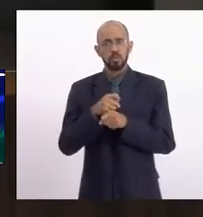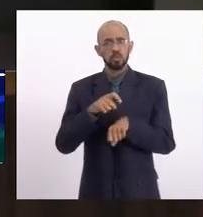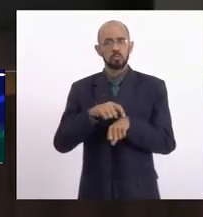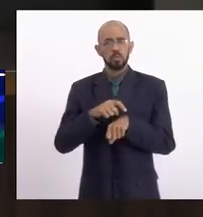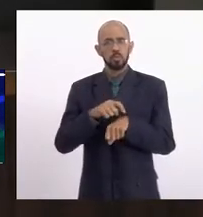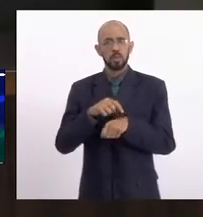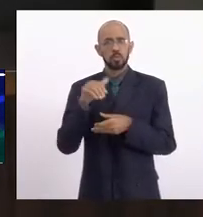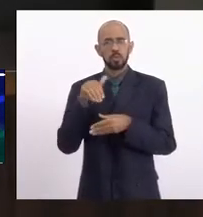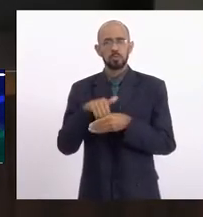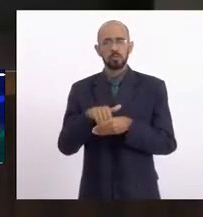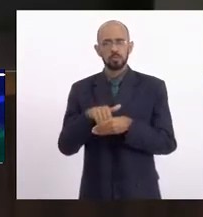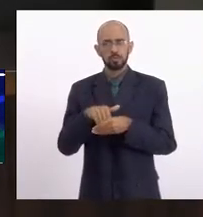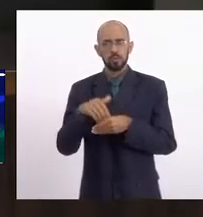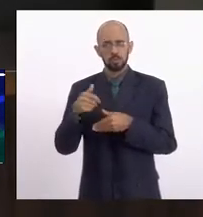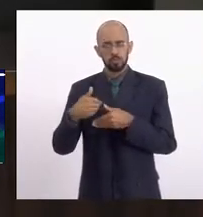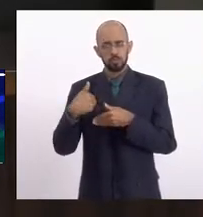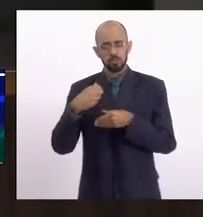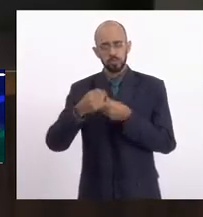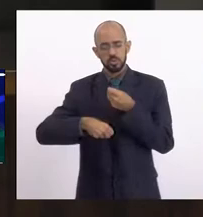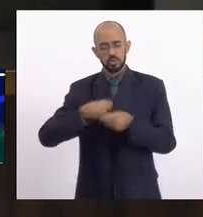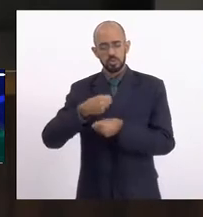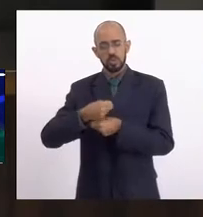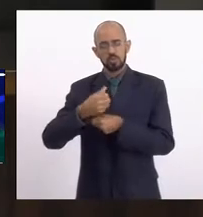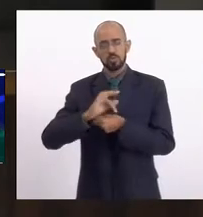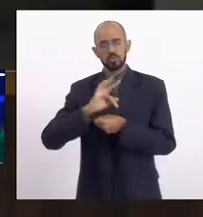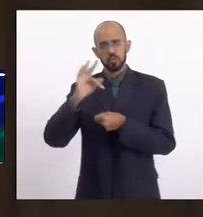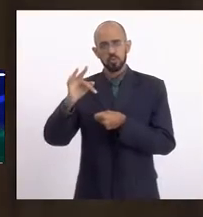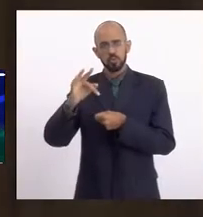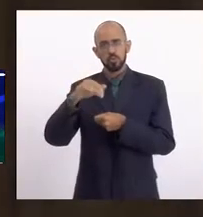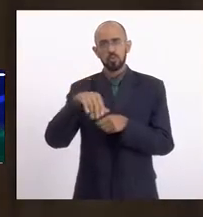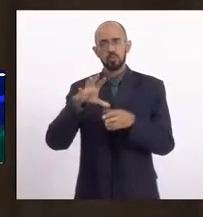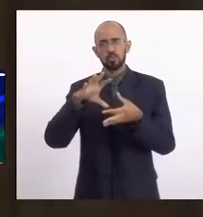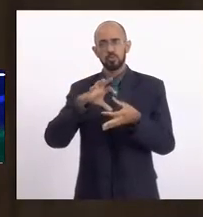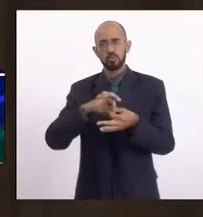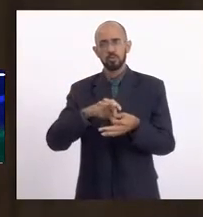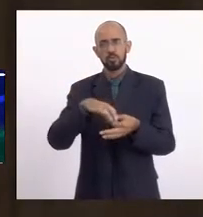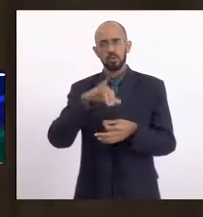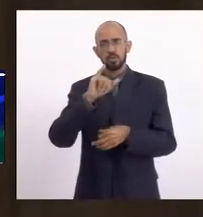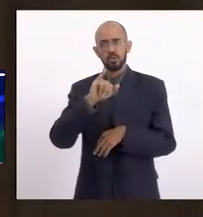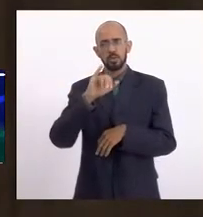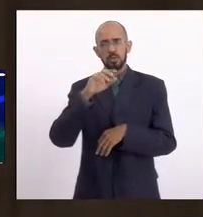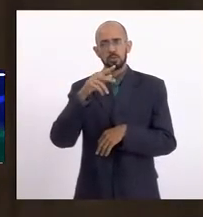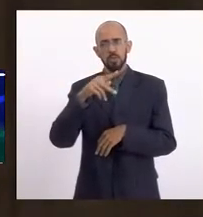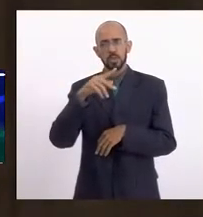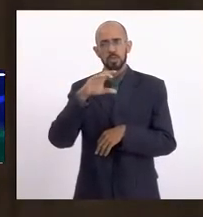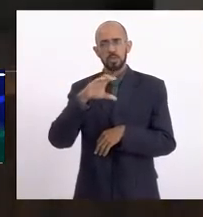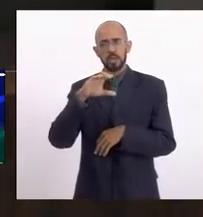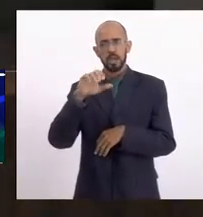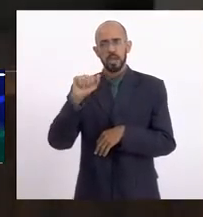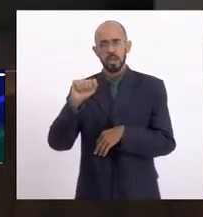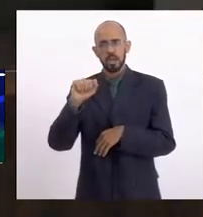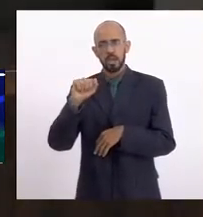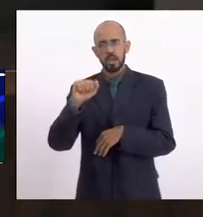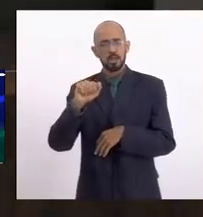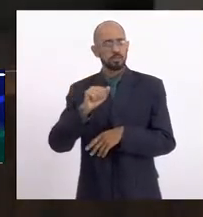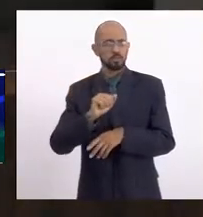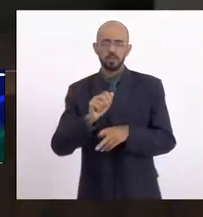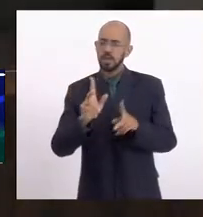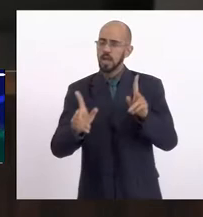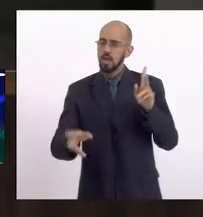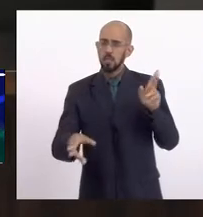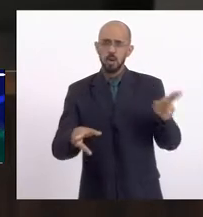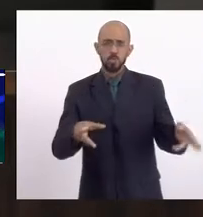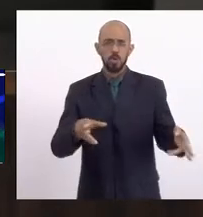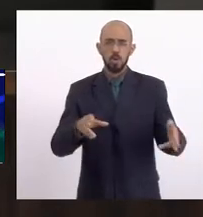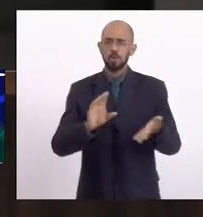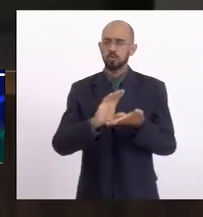e para os anos subsequentes vincula o IPCA IPC litros dois dispositivos que estão presentes na na Constituição